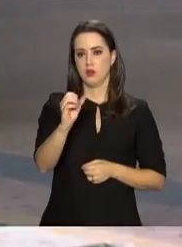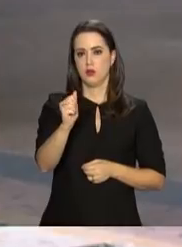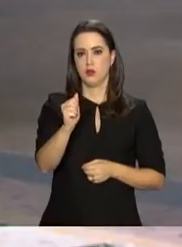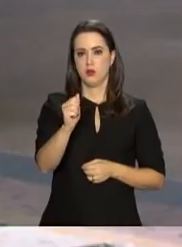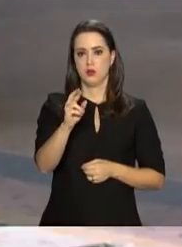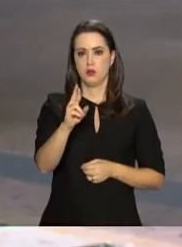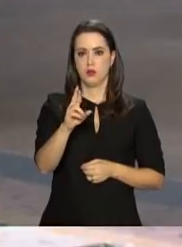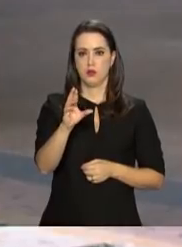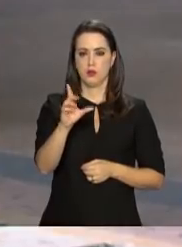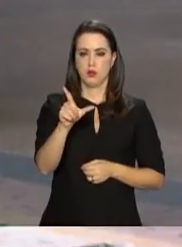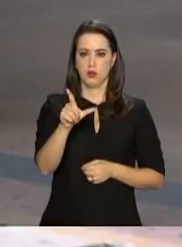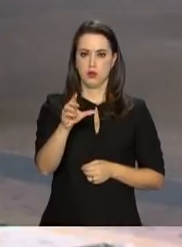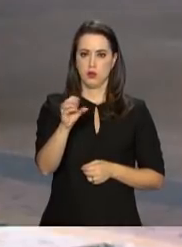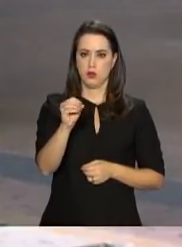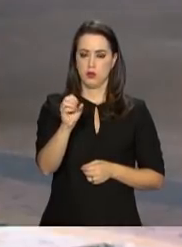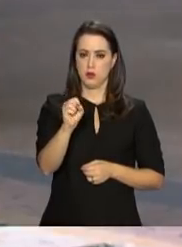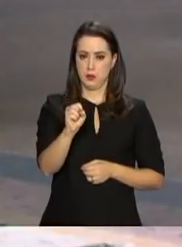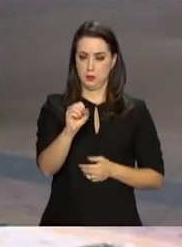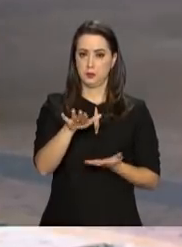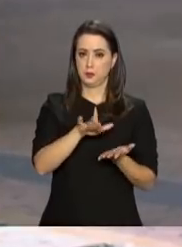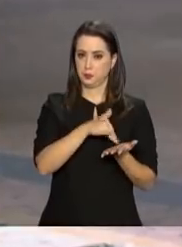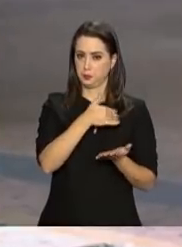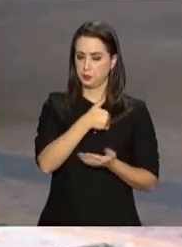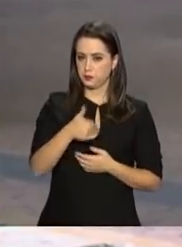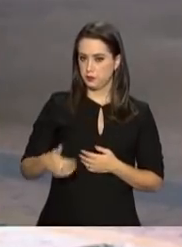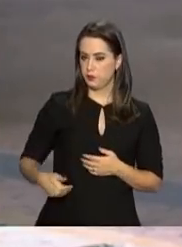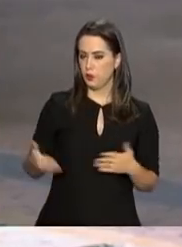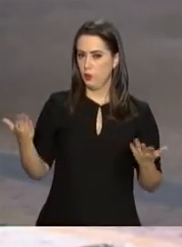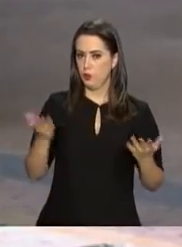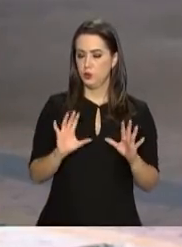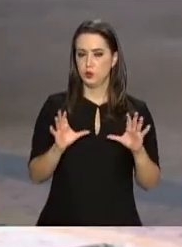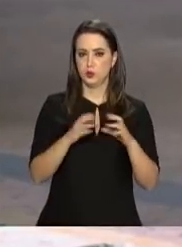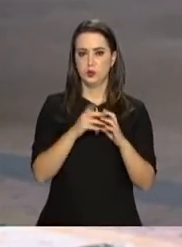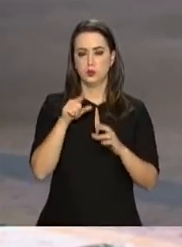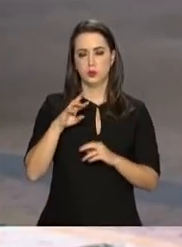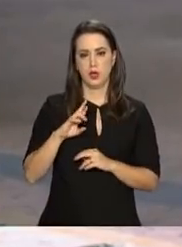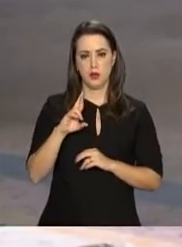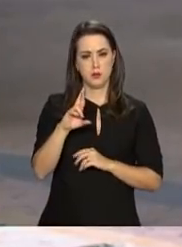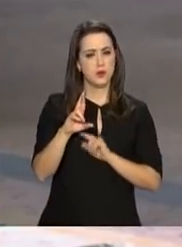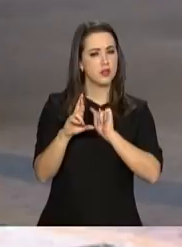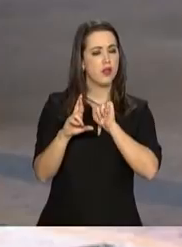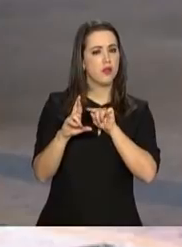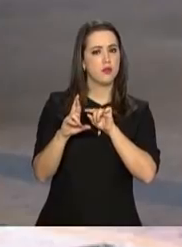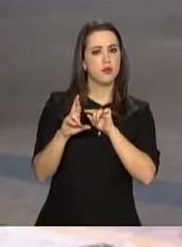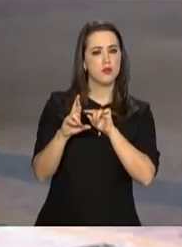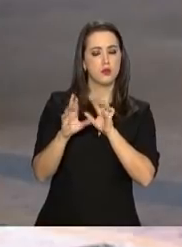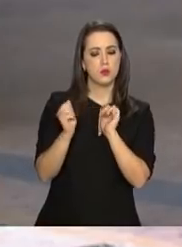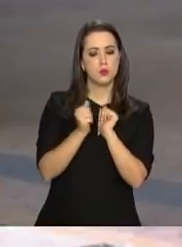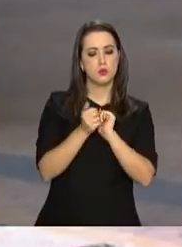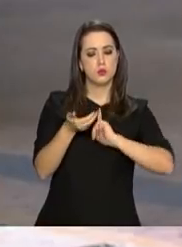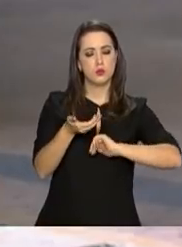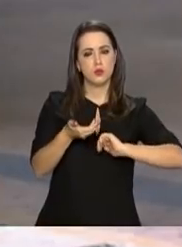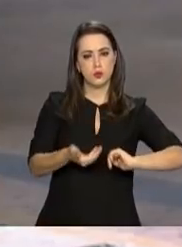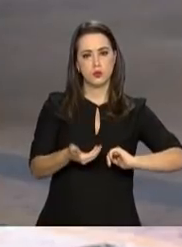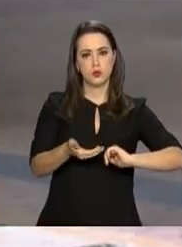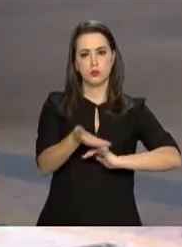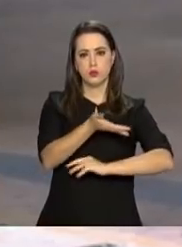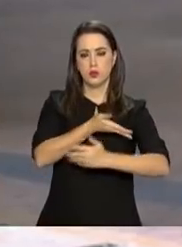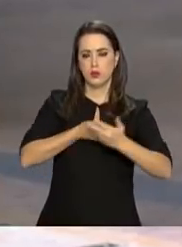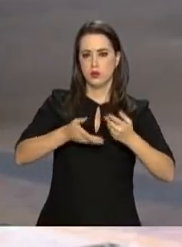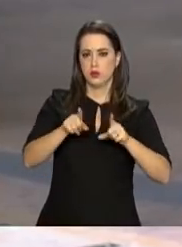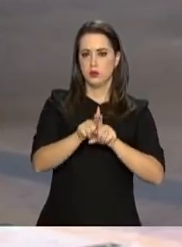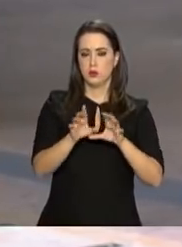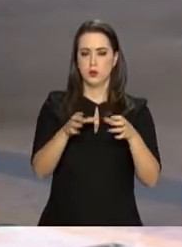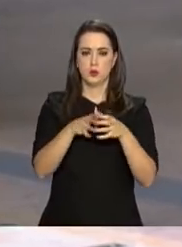Santos Cruz como novo secretário de governo e atualmente essa pá ela é responsável pela articulação com com o Congresso Nacional também com os